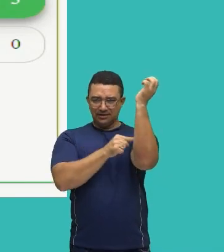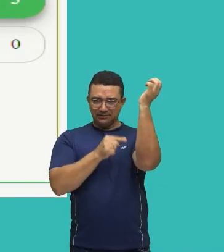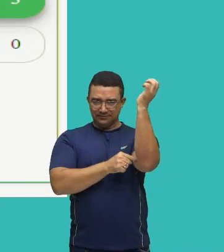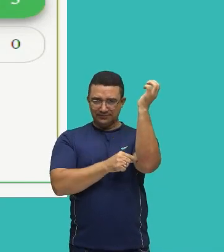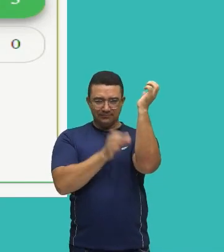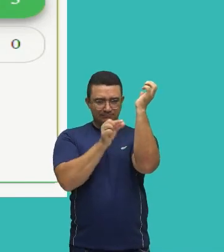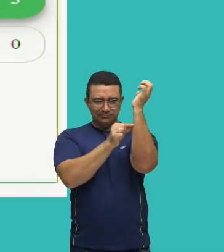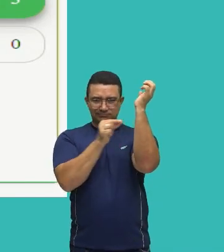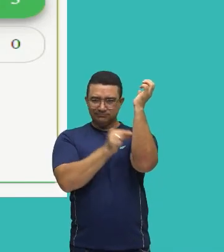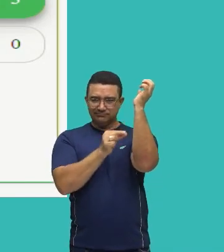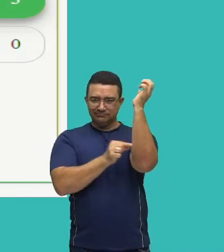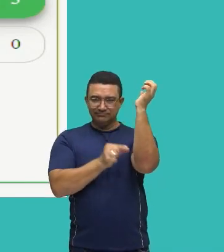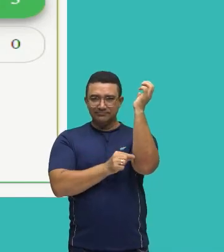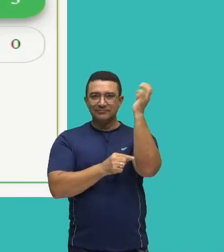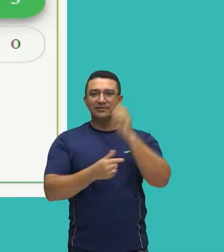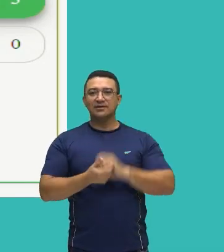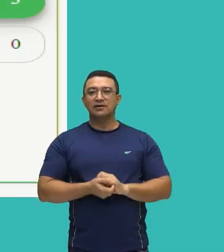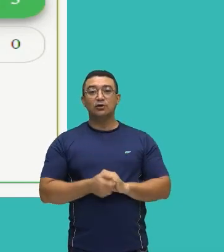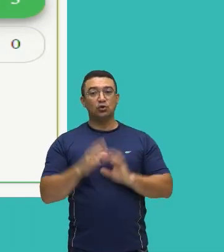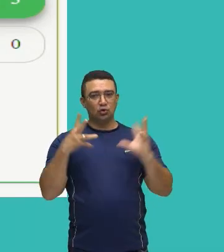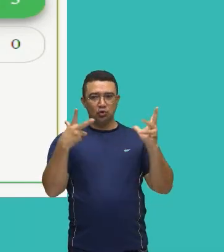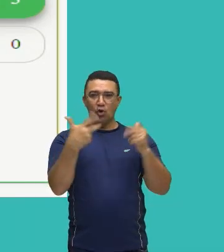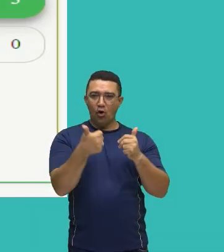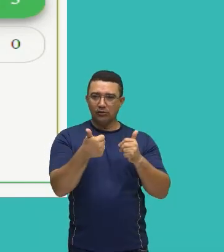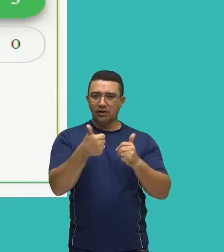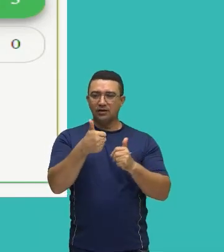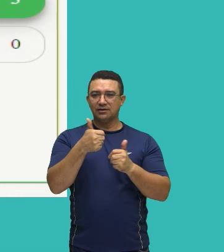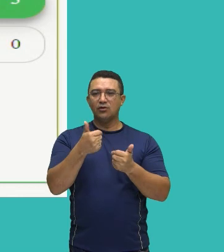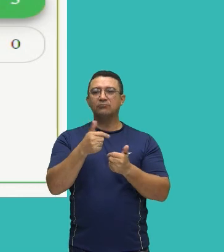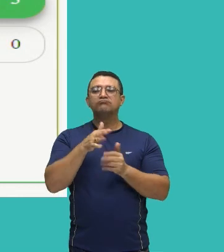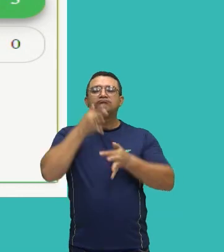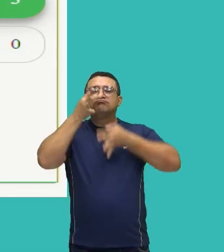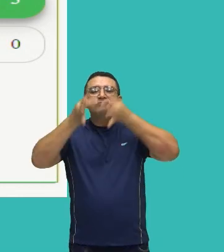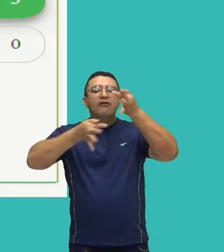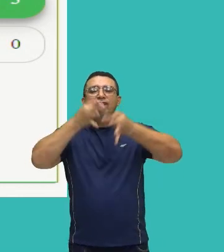sem espinho e a gente tem ali 3, né, 3